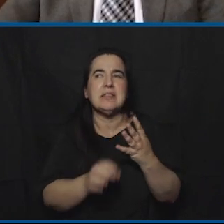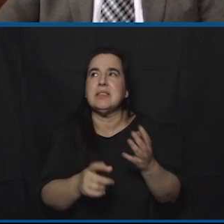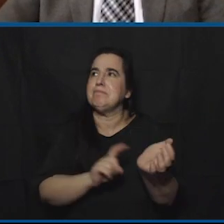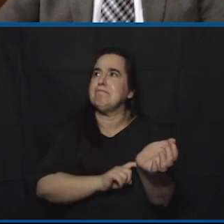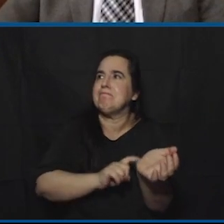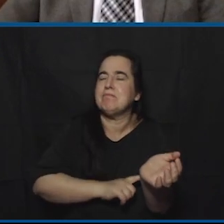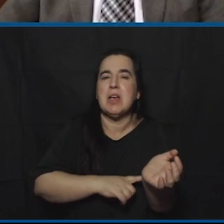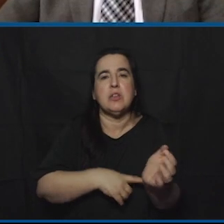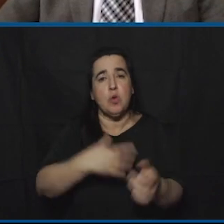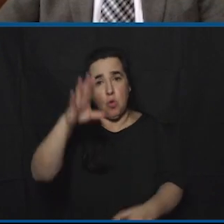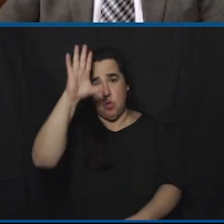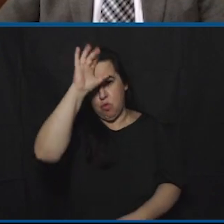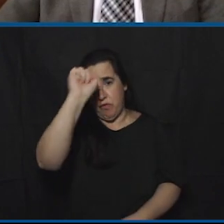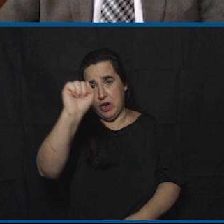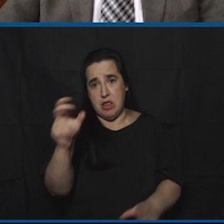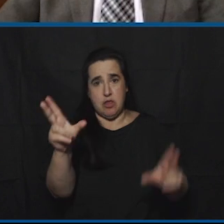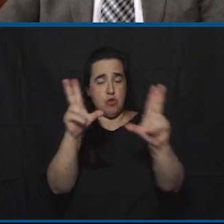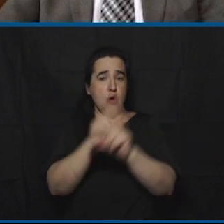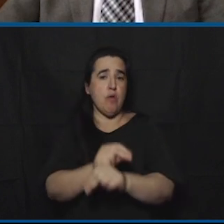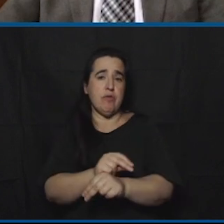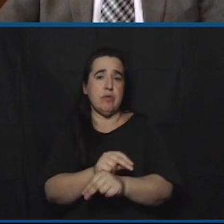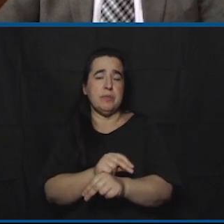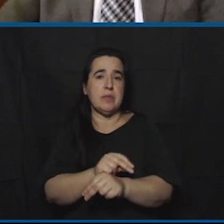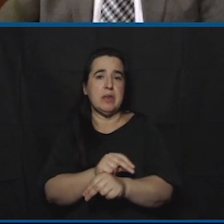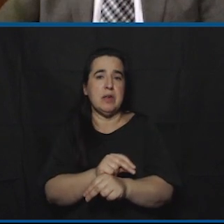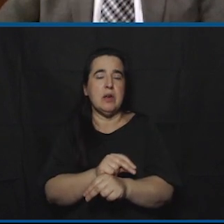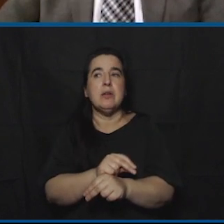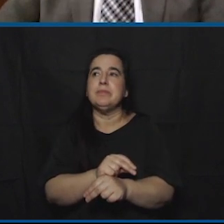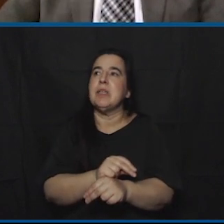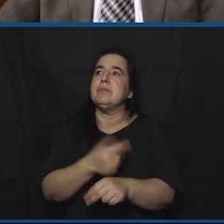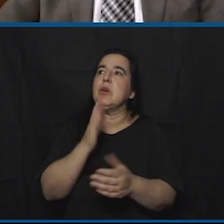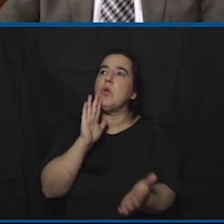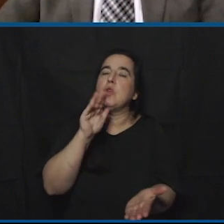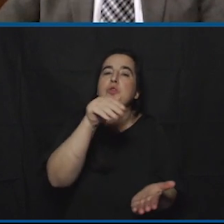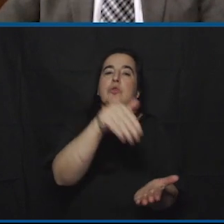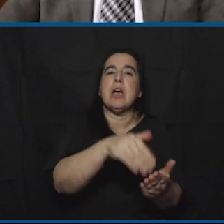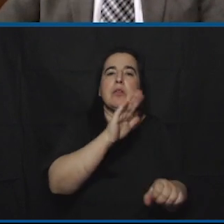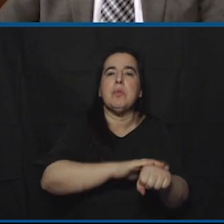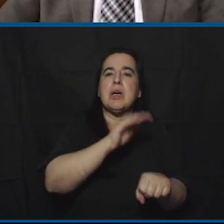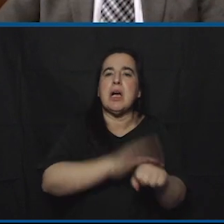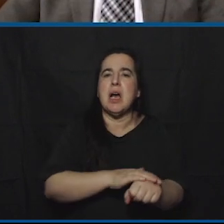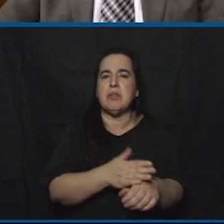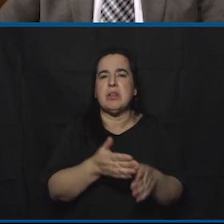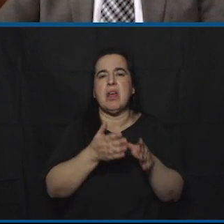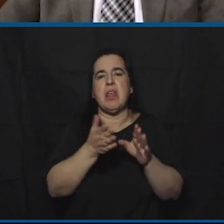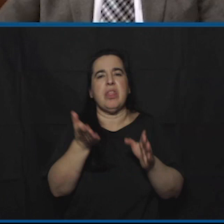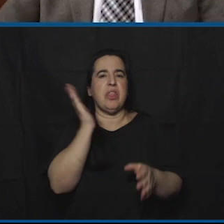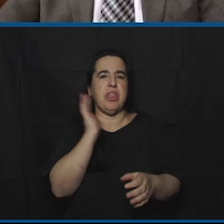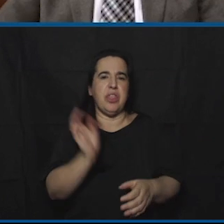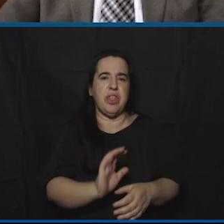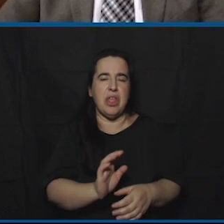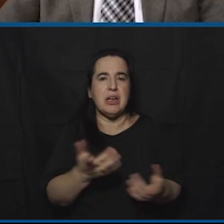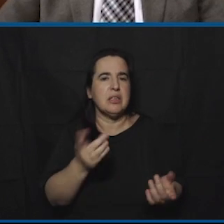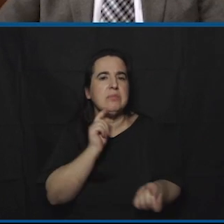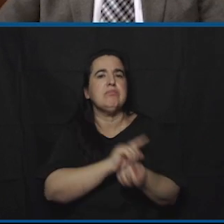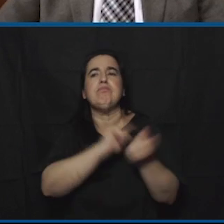desse novo governante, não é, interferem ou invertem os efeitos do pecado e da apostasia? Nós